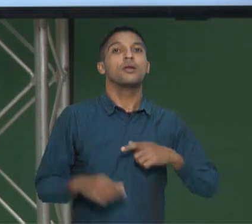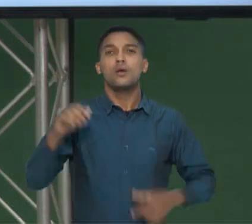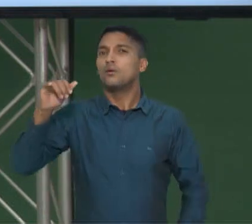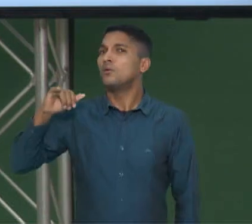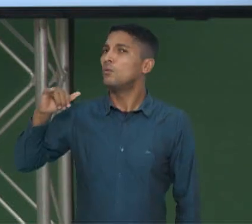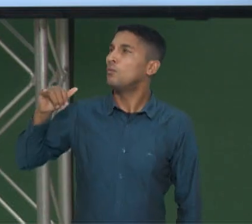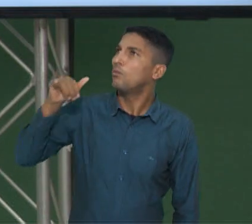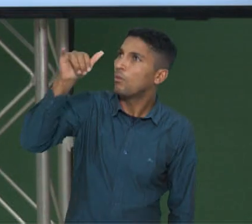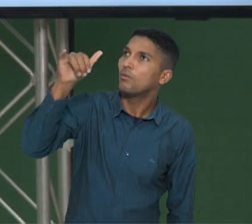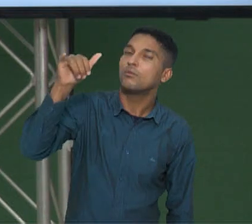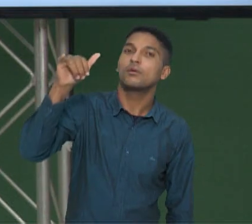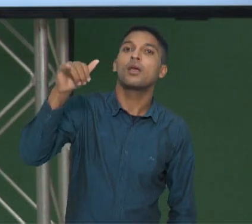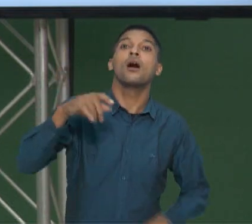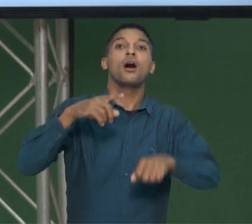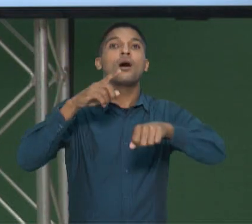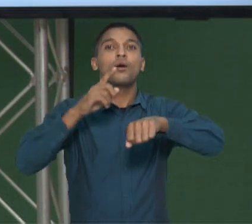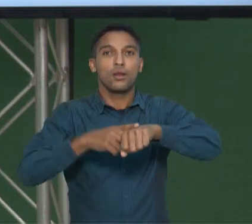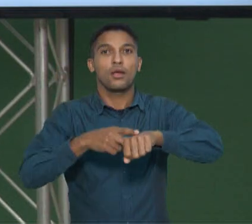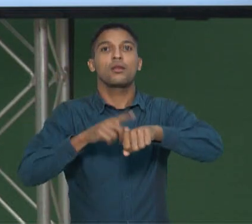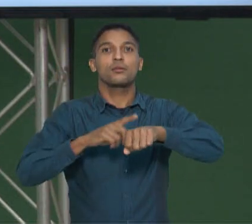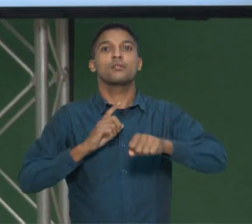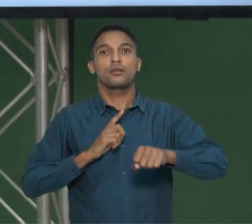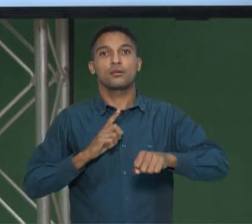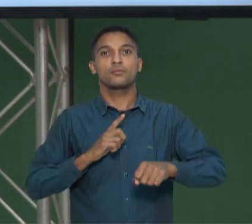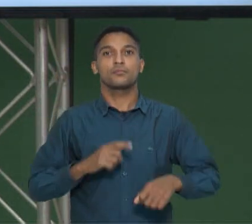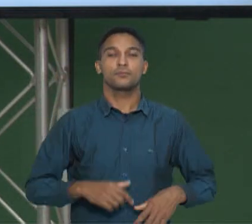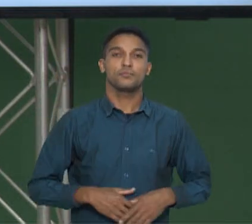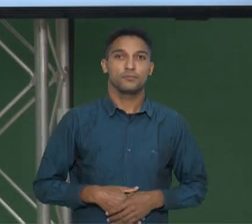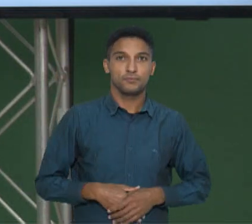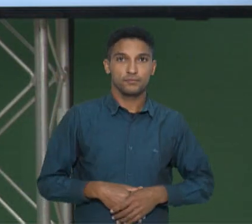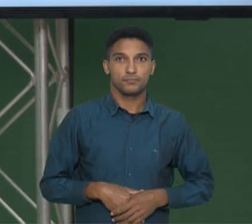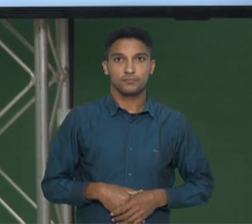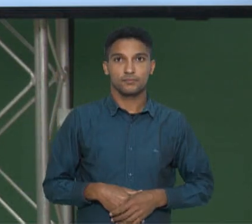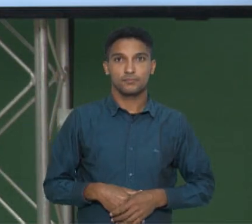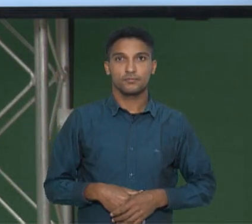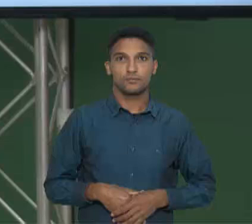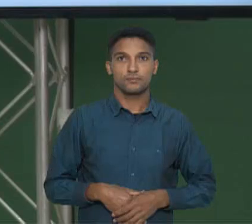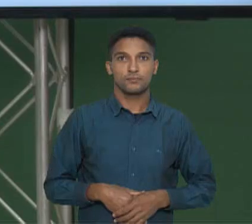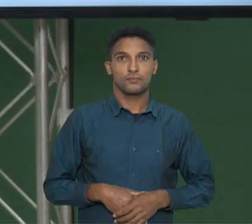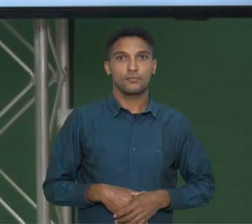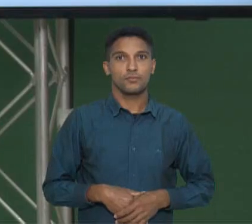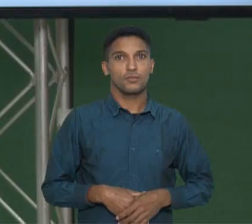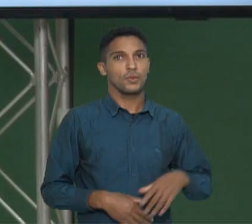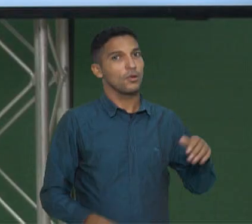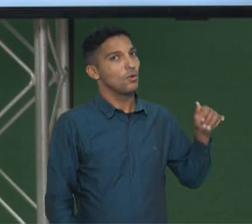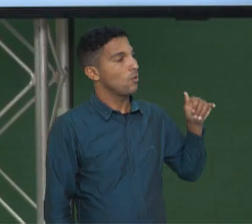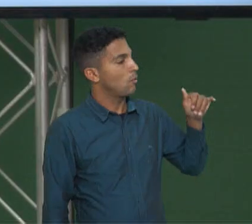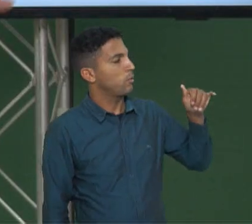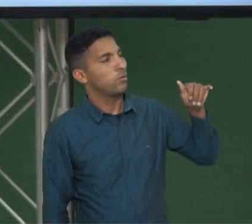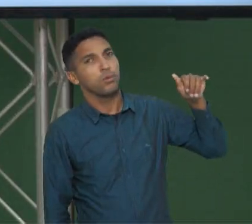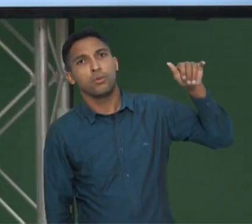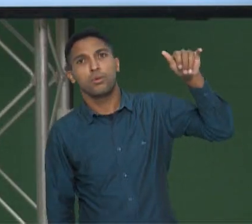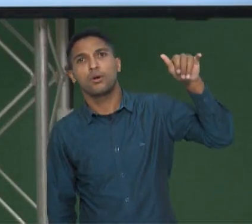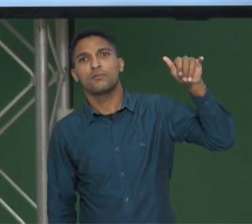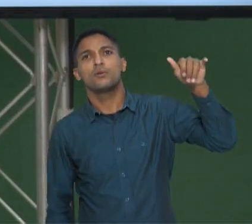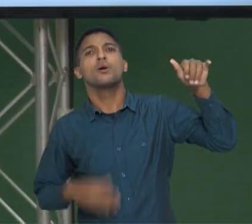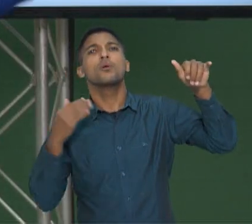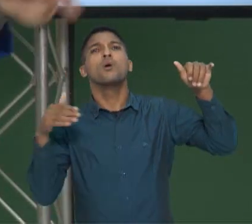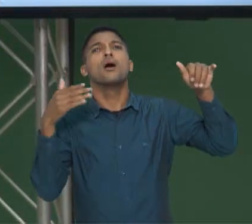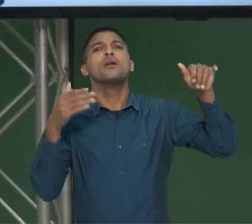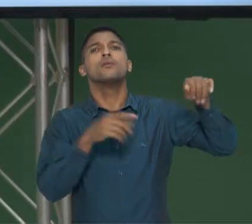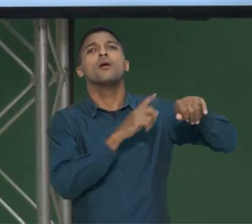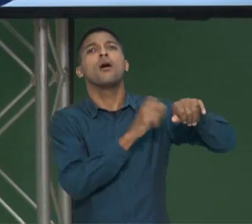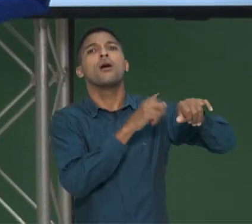horário. Quando sale o próximo avião para, e daí o destino, né?